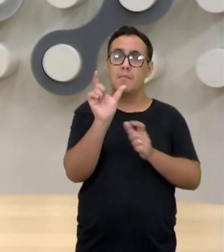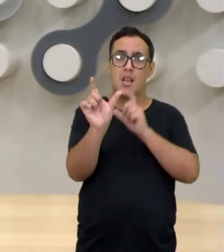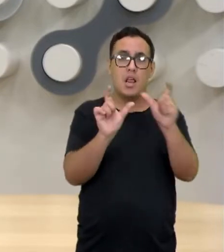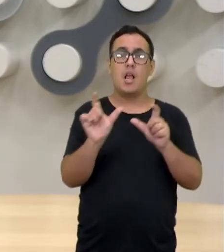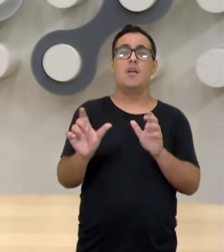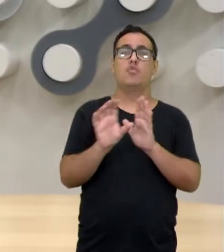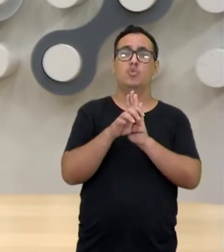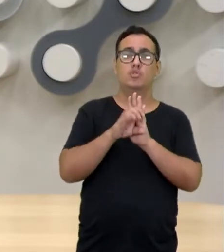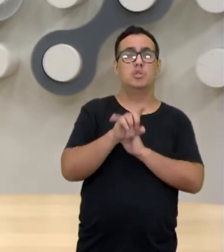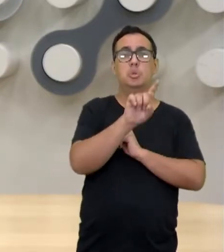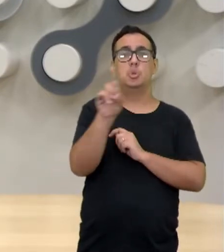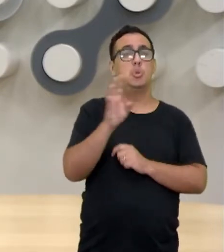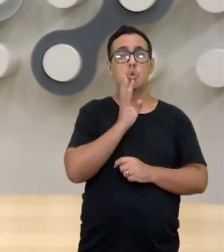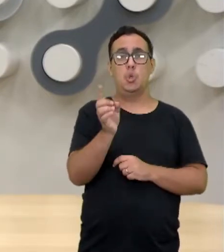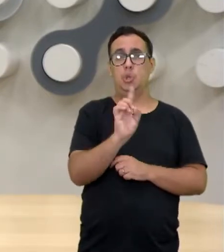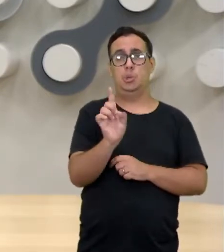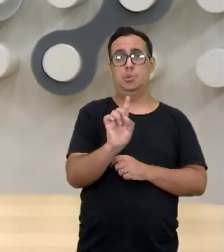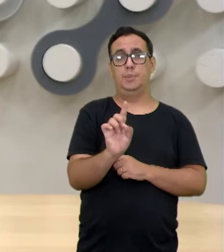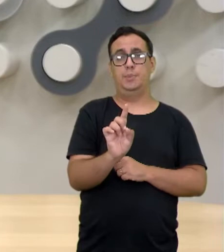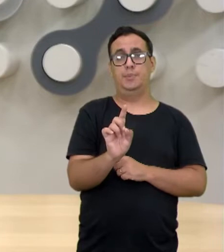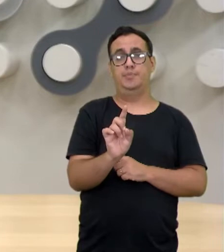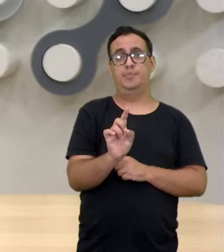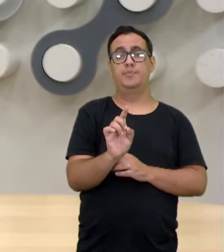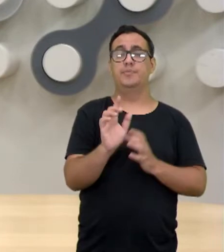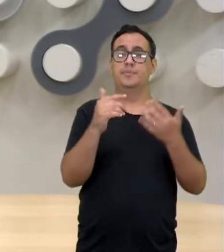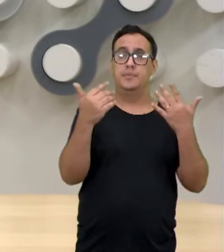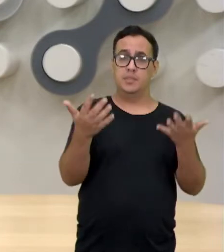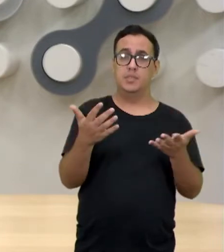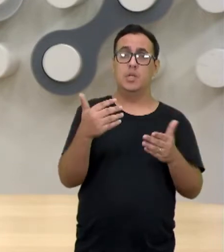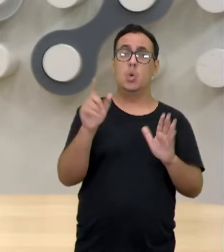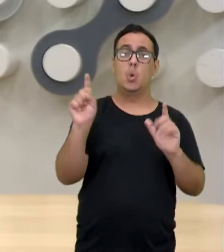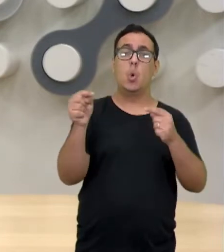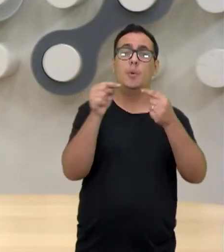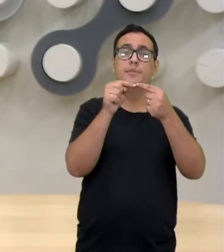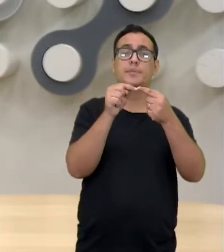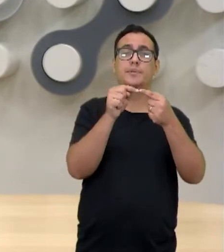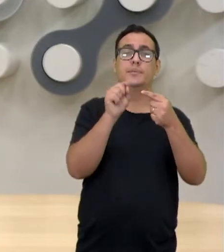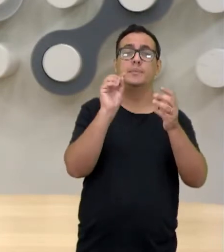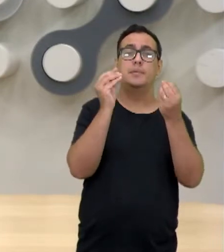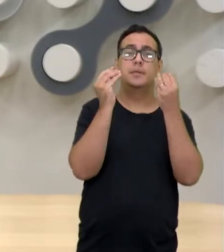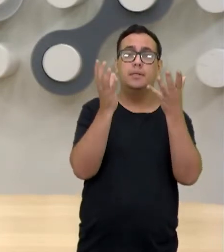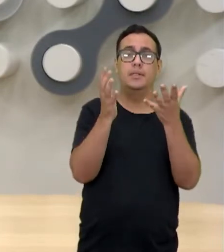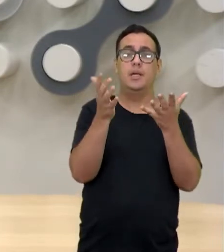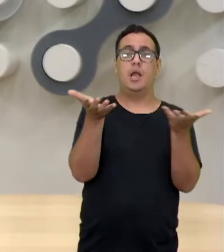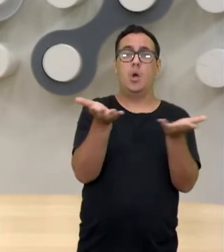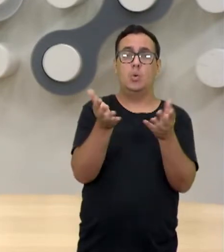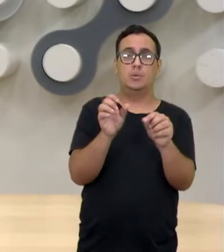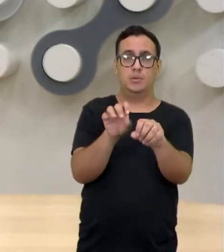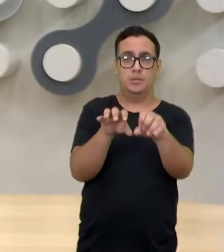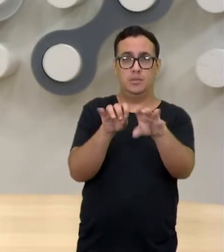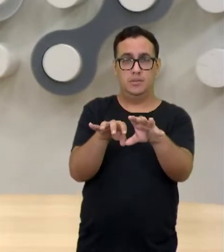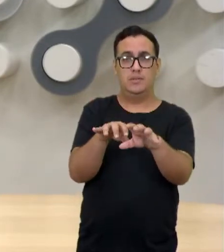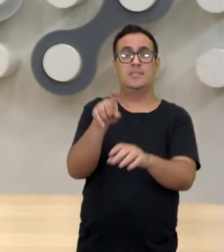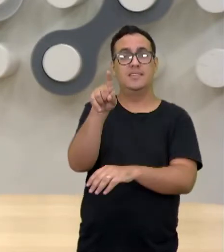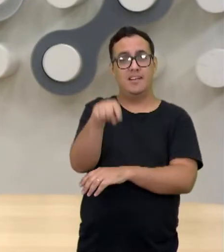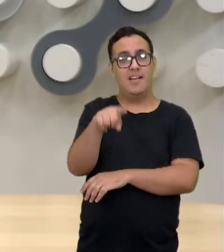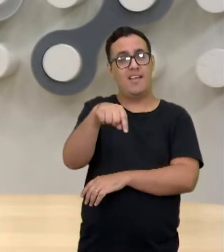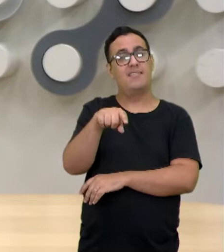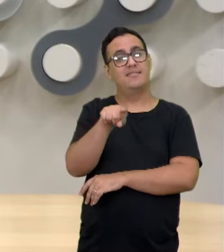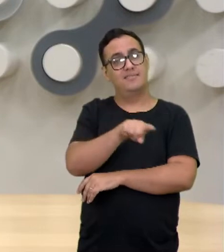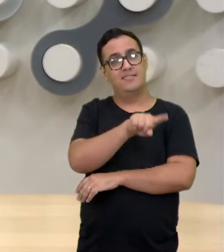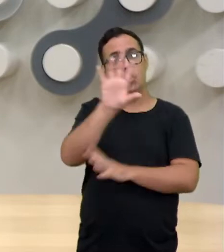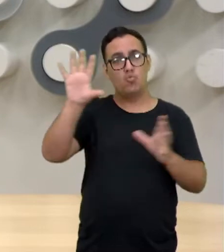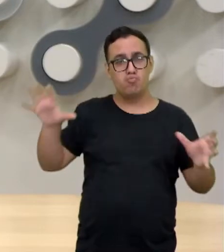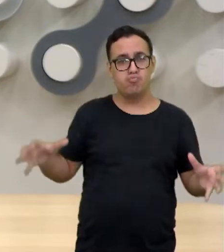não conhecem. E aí, o objetivo da atividade desta aula é justamente que vocês